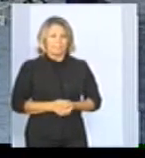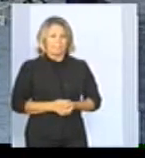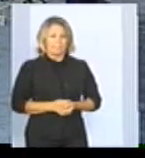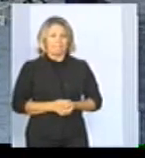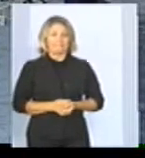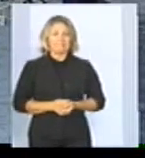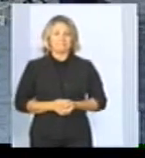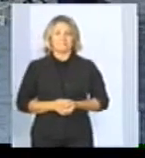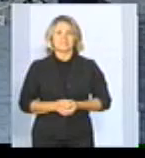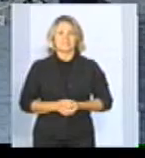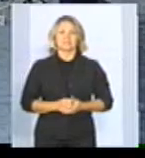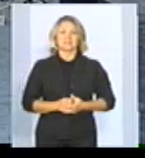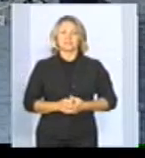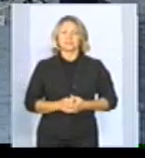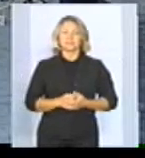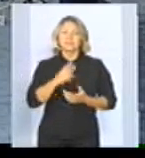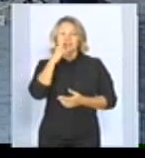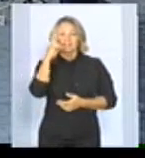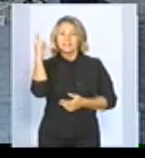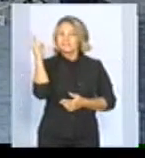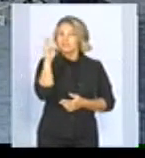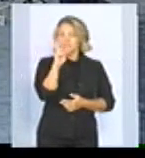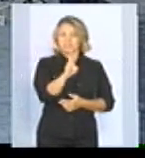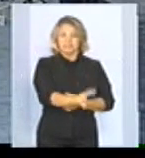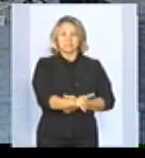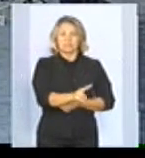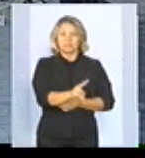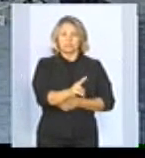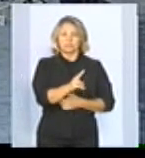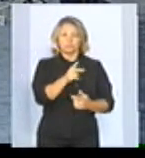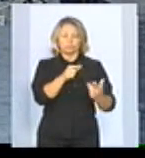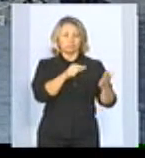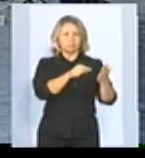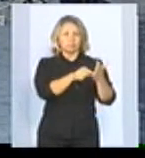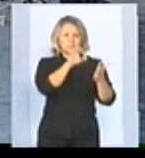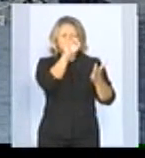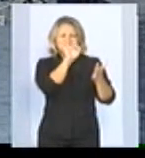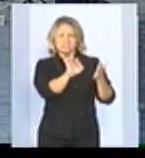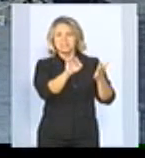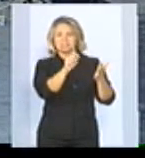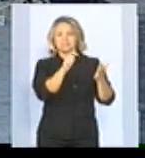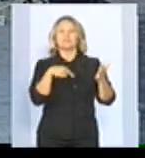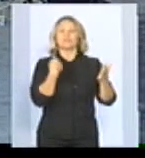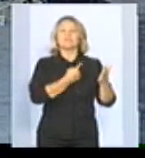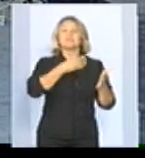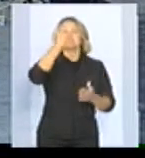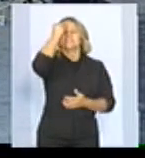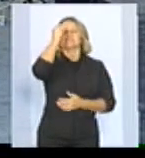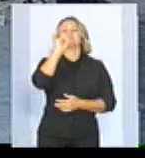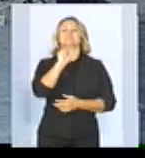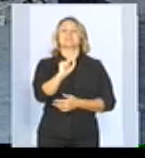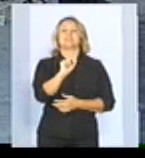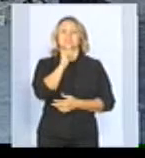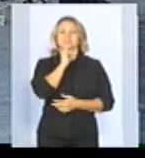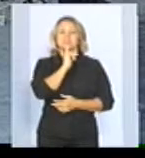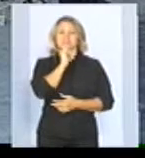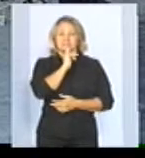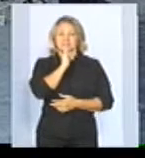mercado do ponto de vista e eh de Marco legal é o nosso entendimento é que